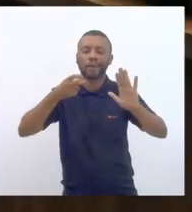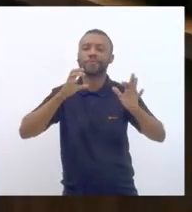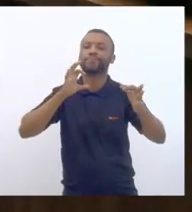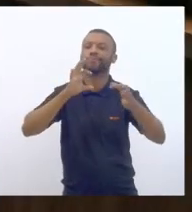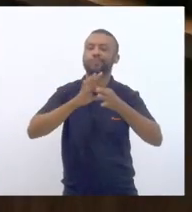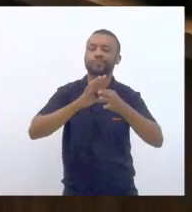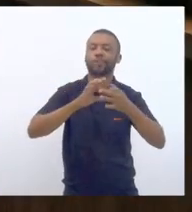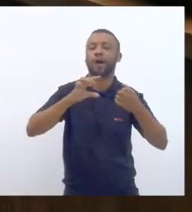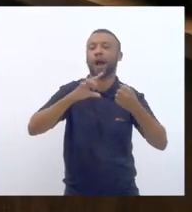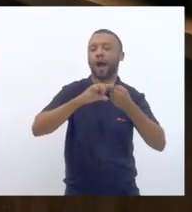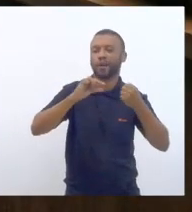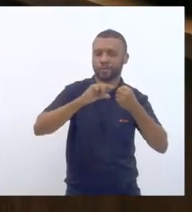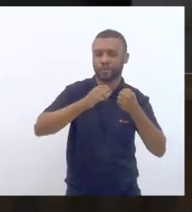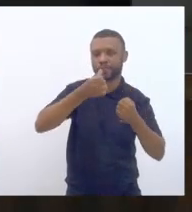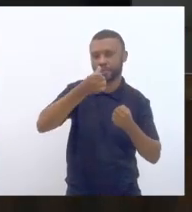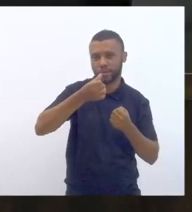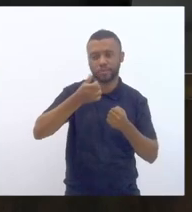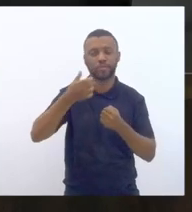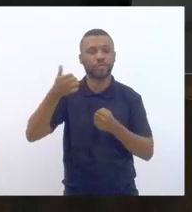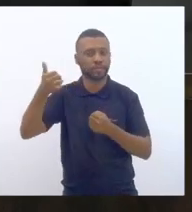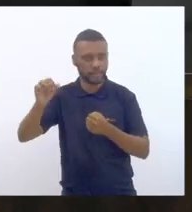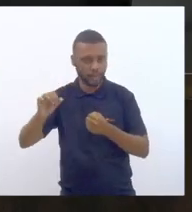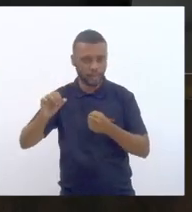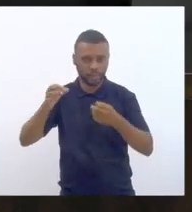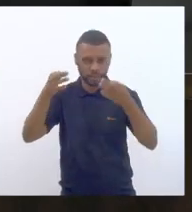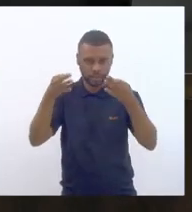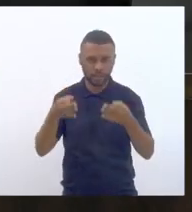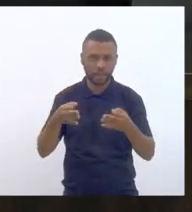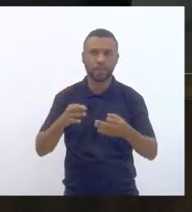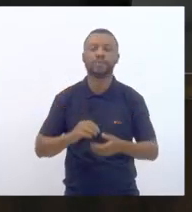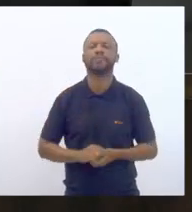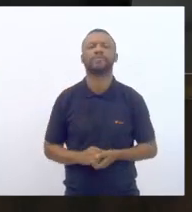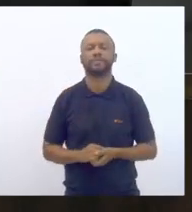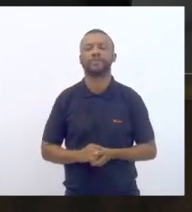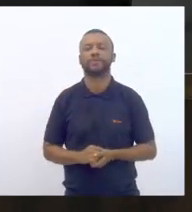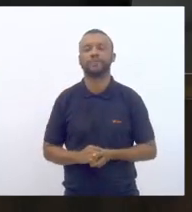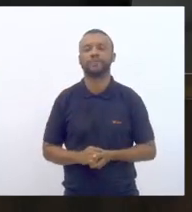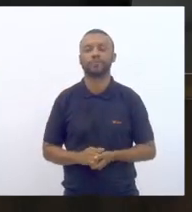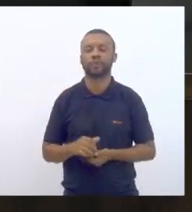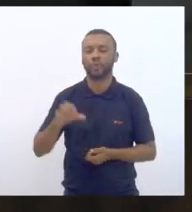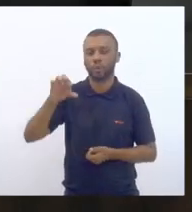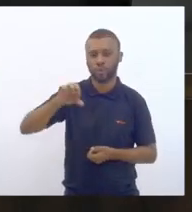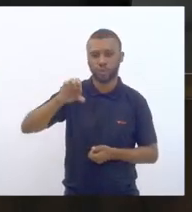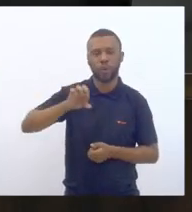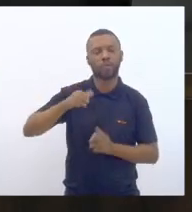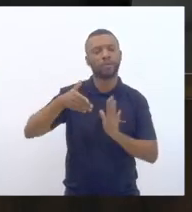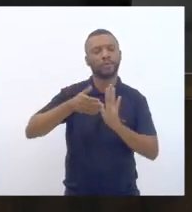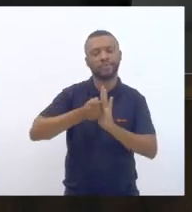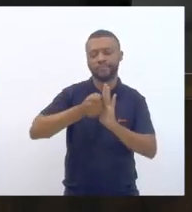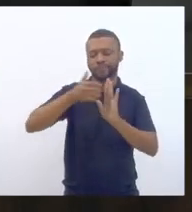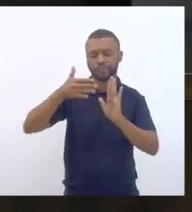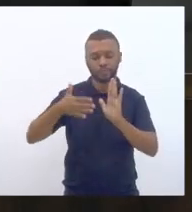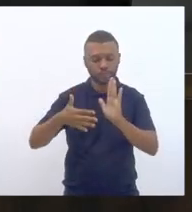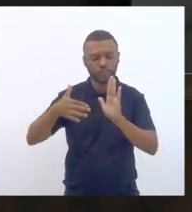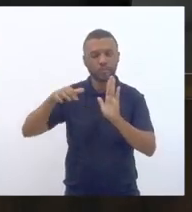e ao artigo 10. Foi o acordo. Já fizeram o destaque? Então, o nono da pauta.